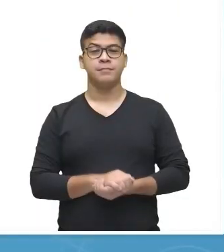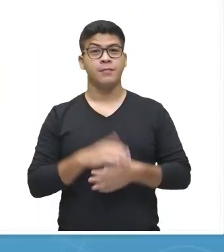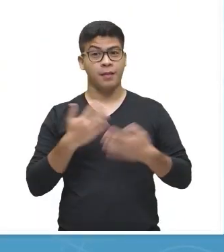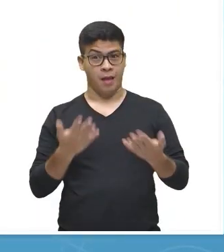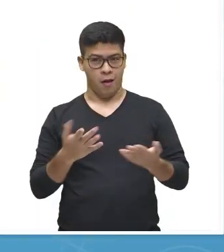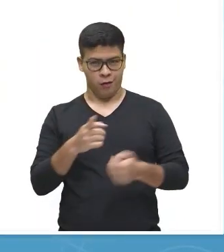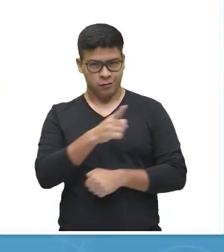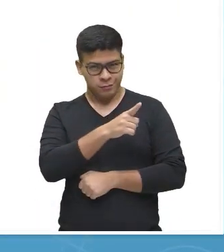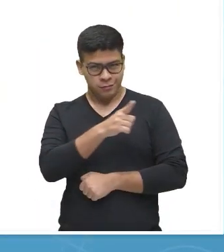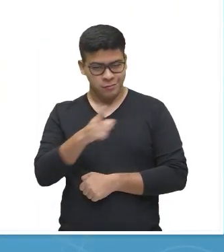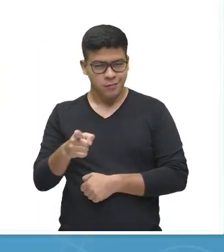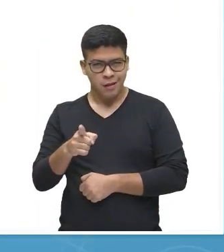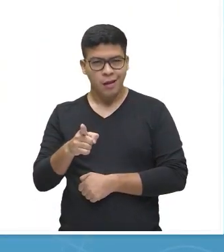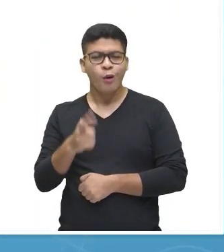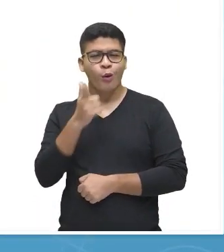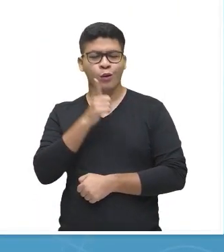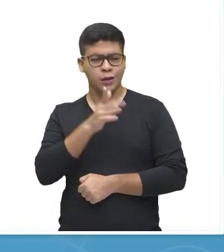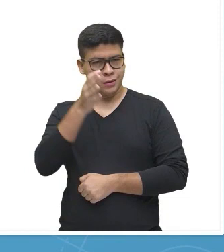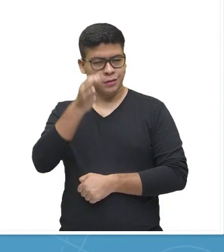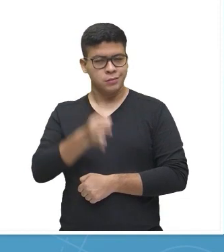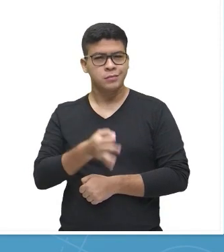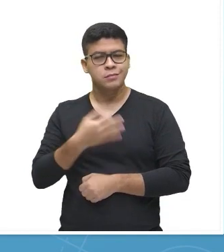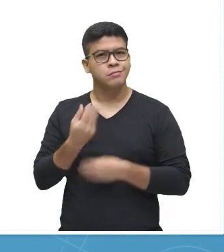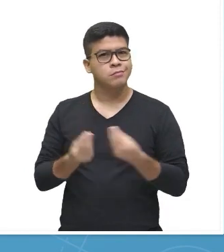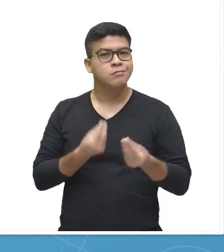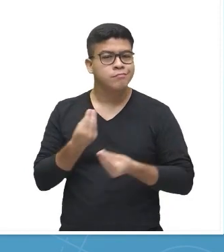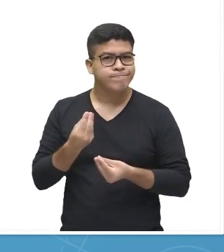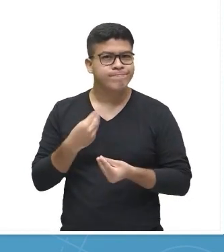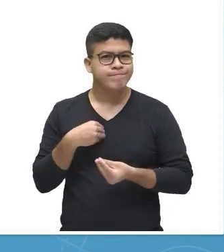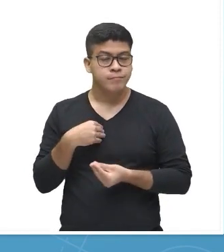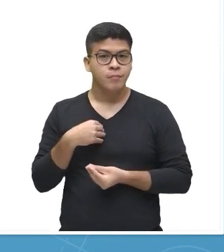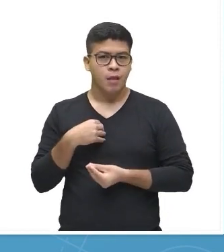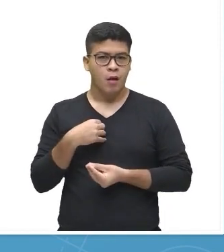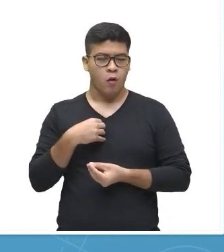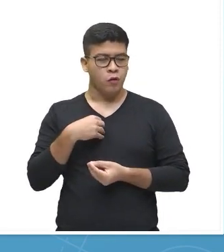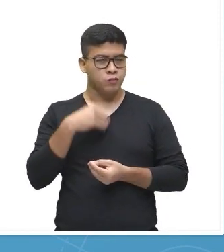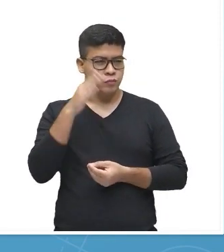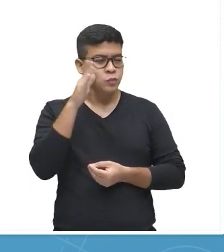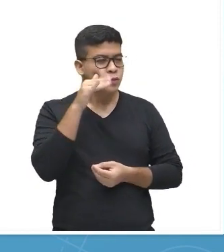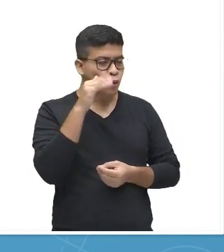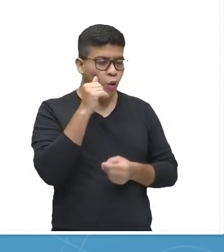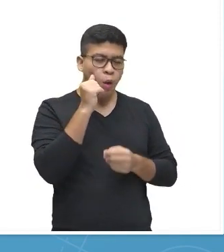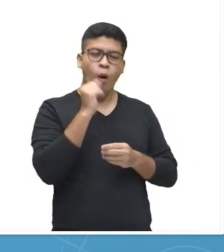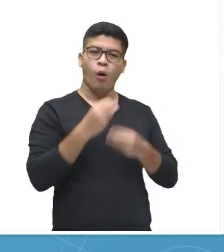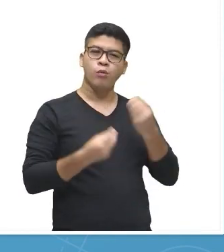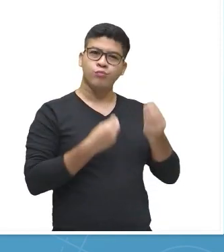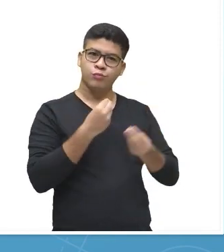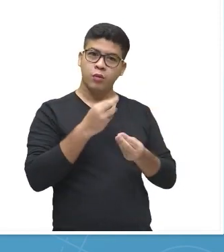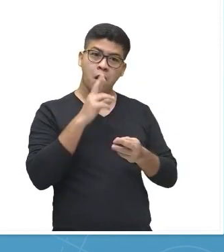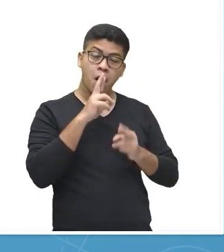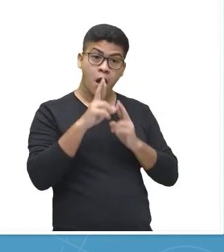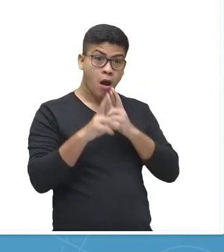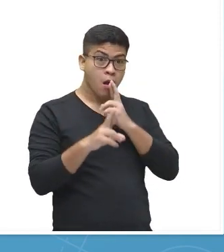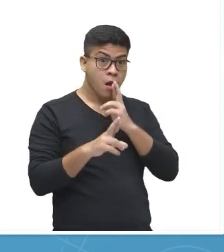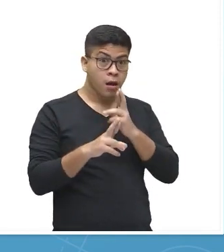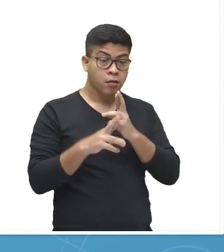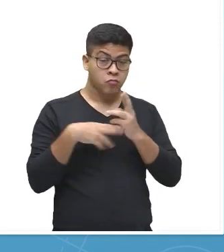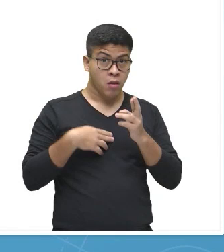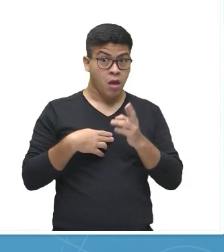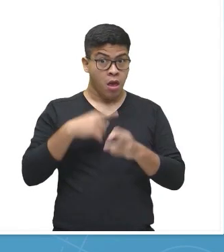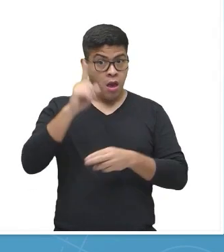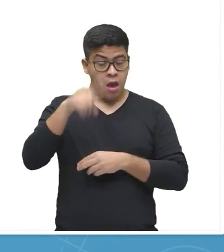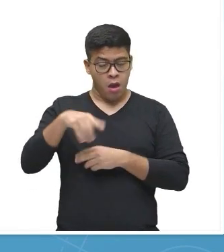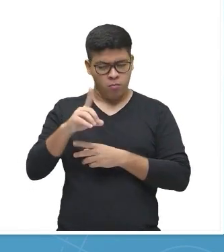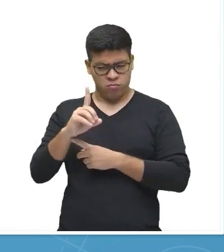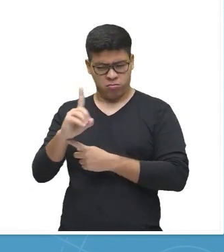E aí, pessoal, vamos ver as respostas de vocês. Eu vi que muitos de vocês colocaram a letra